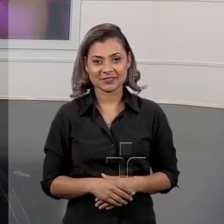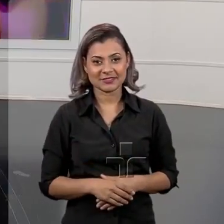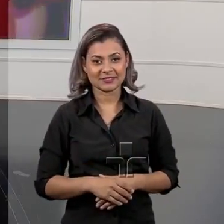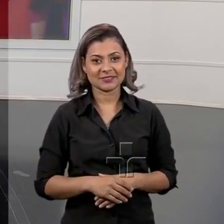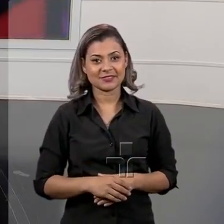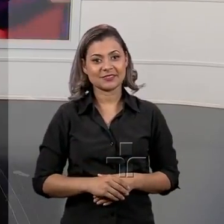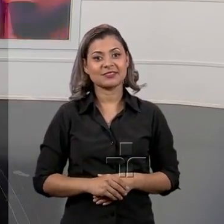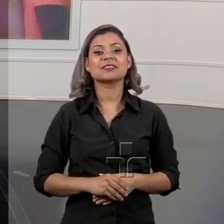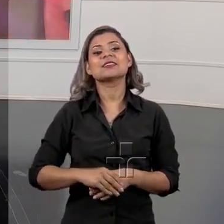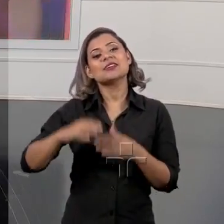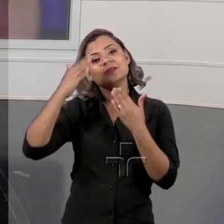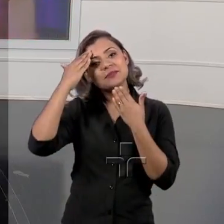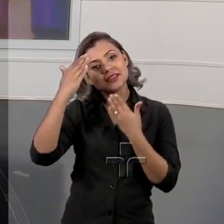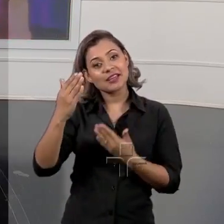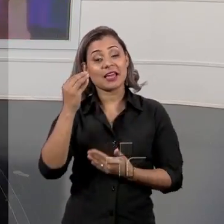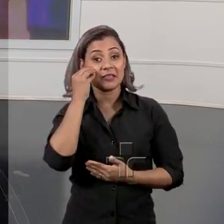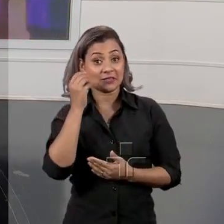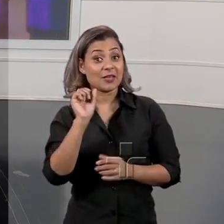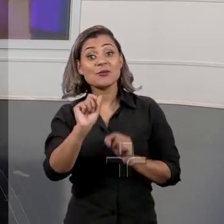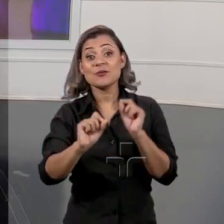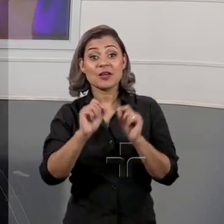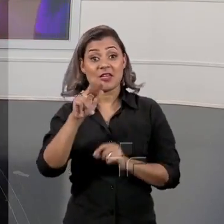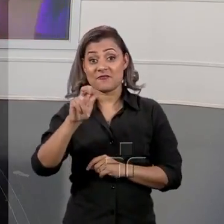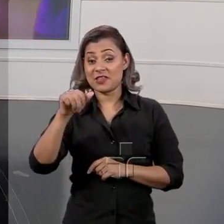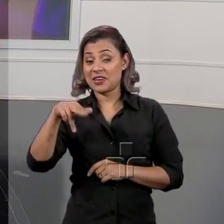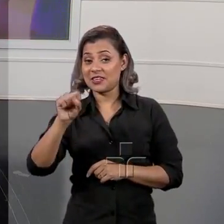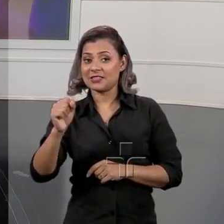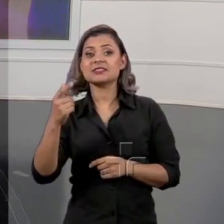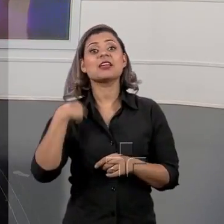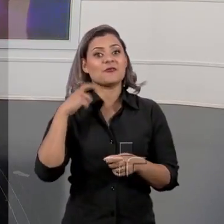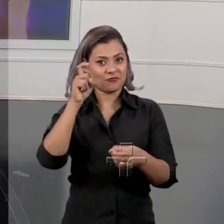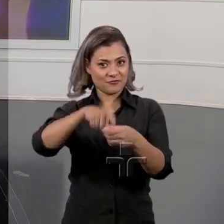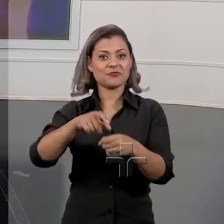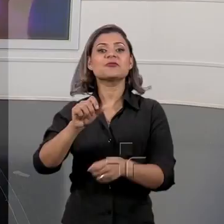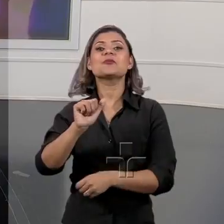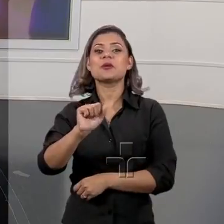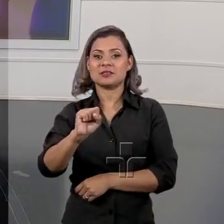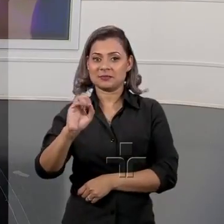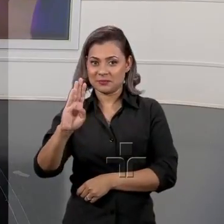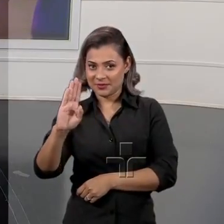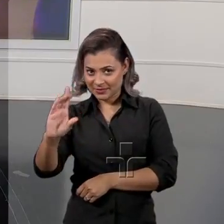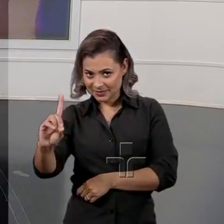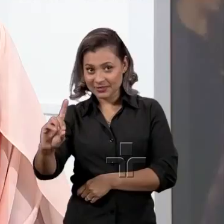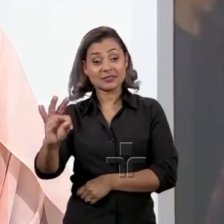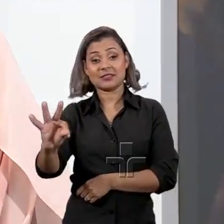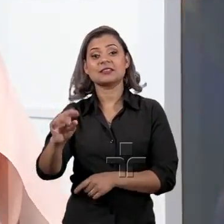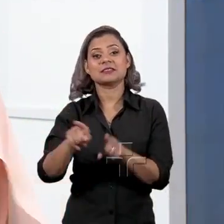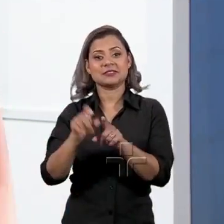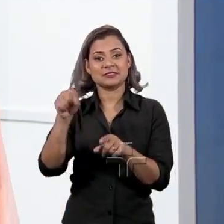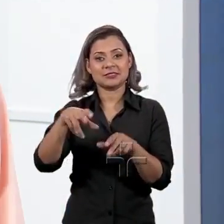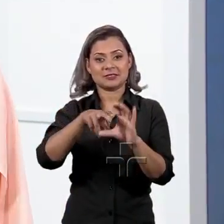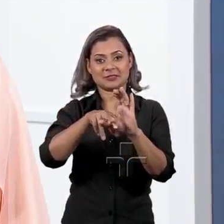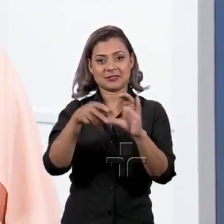Muito obrigada, Vanessa. É isso mesmo. Logo mais eu estarei aí com vocês participando do Teleton. Até já. E veja em